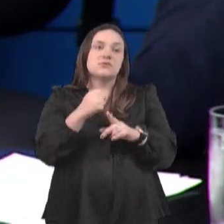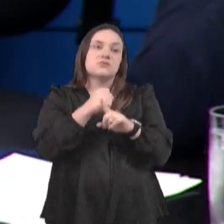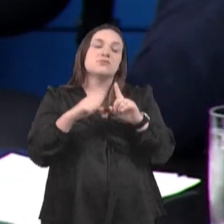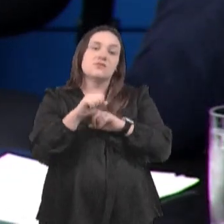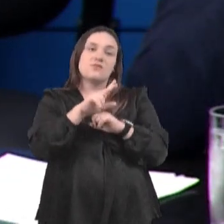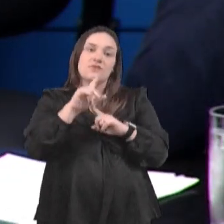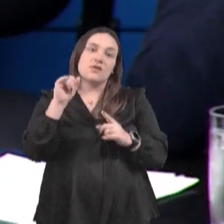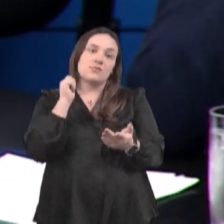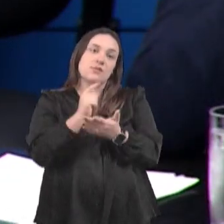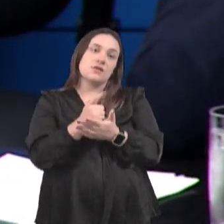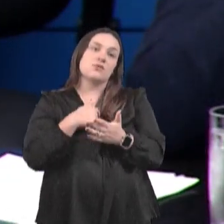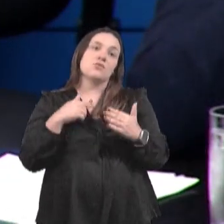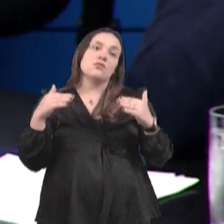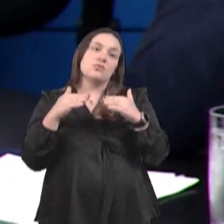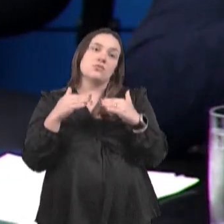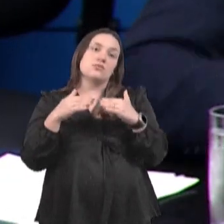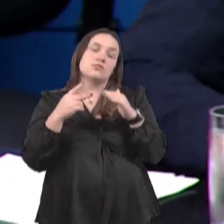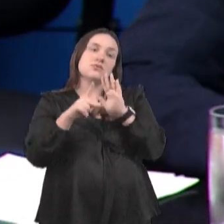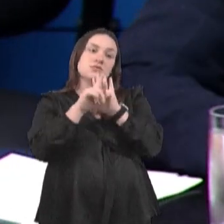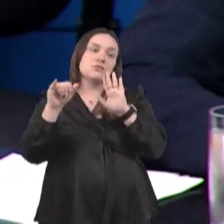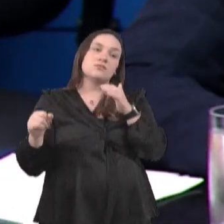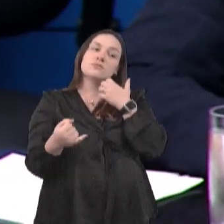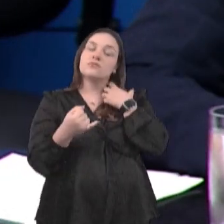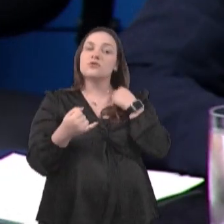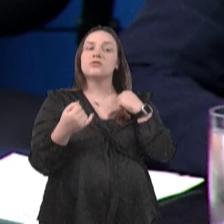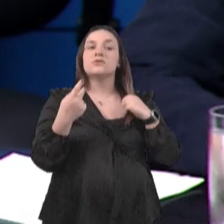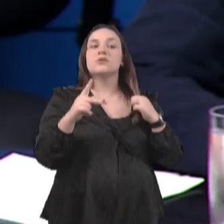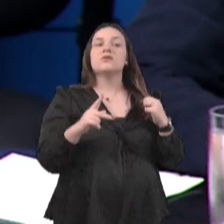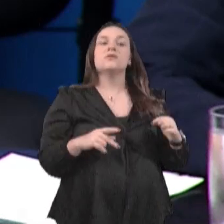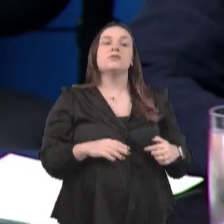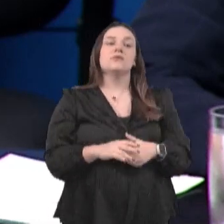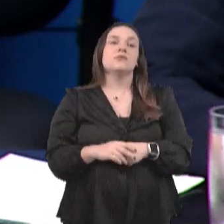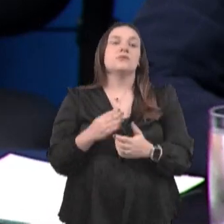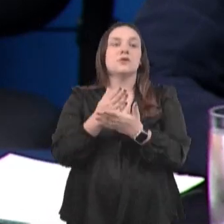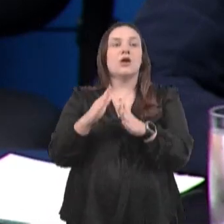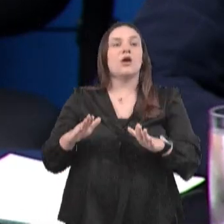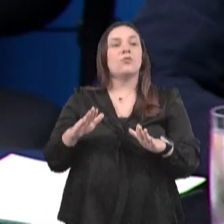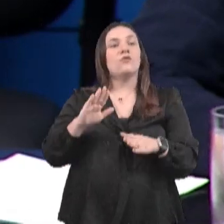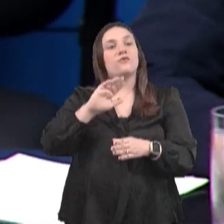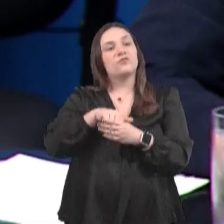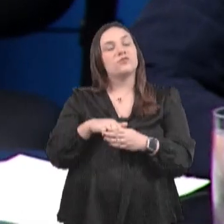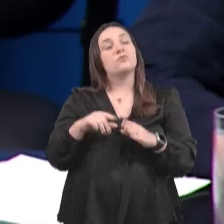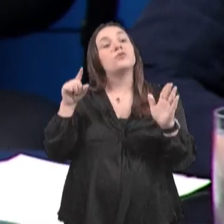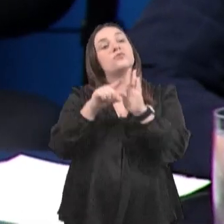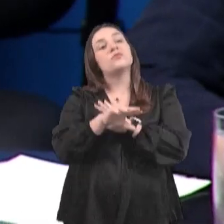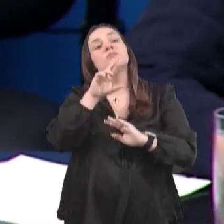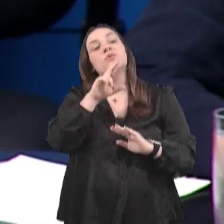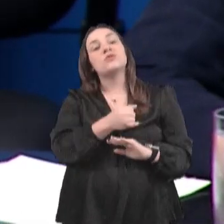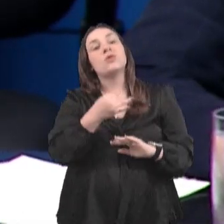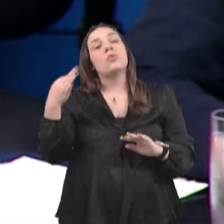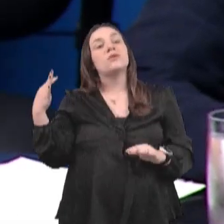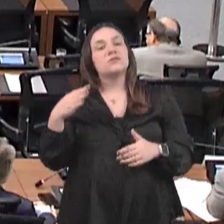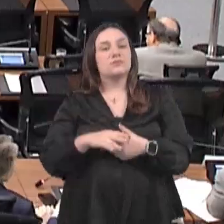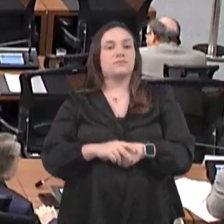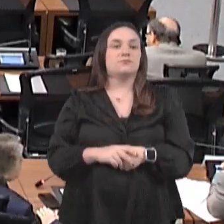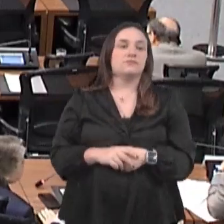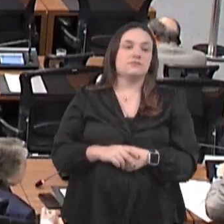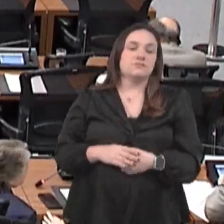pela sociedade. Eu concordo absolutamente com o projeto de Vossa Excelência. Está encerrada a votação e eu consulto o resultado.